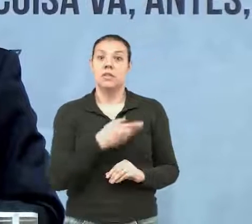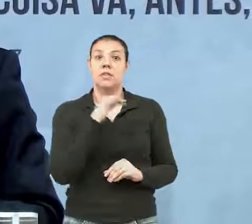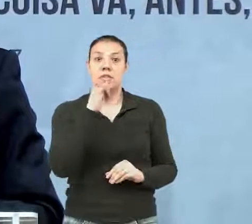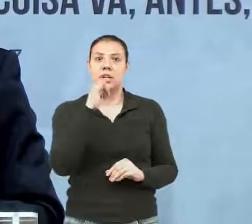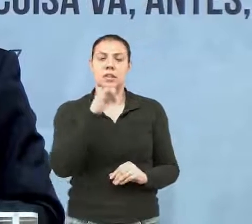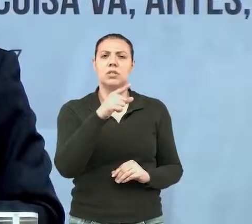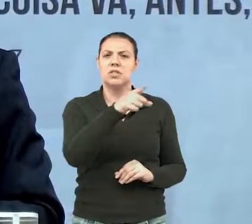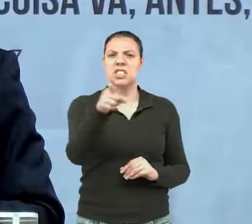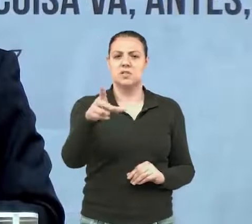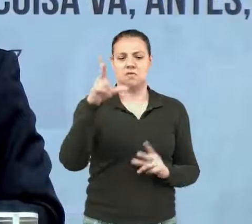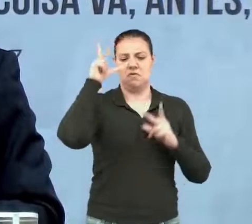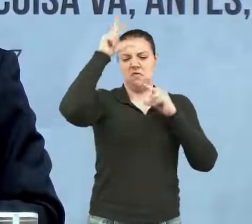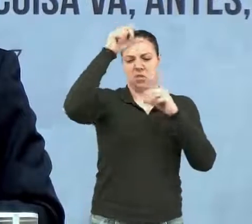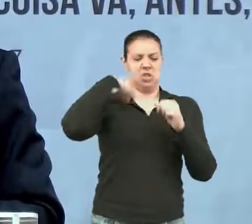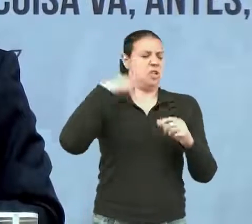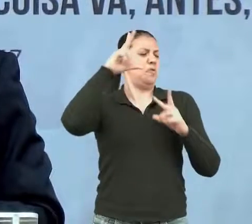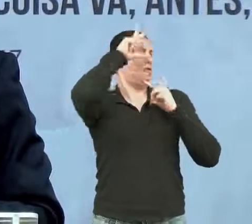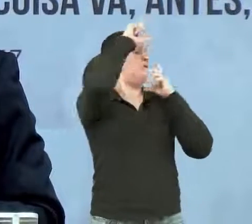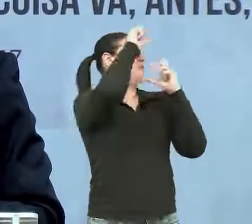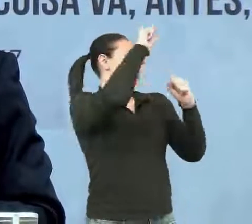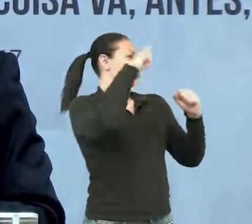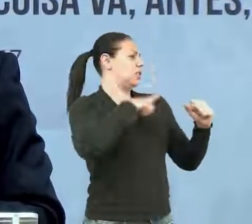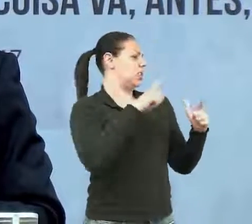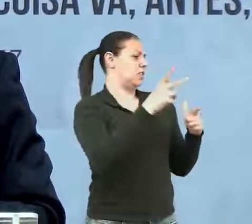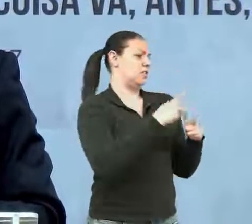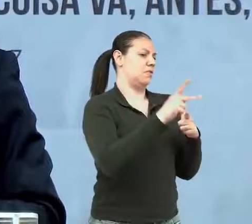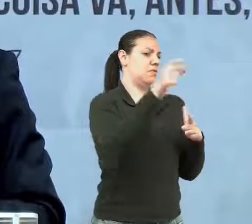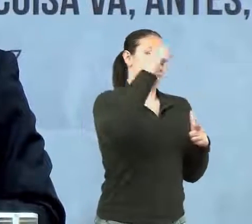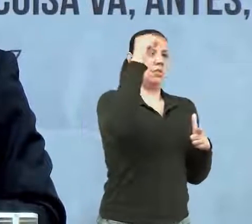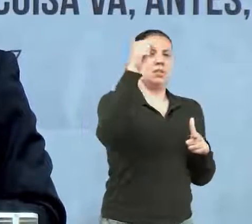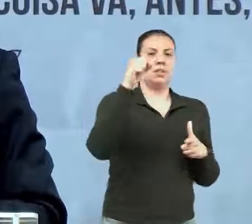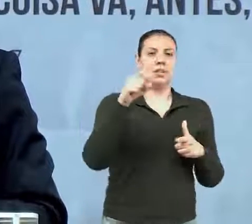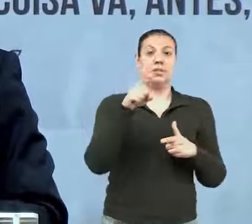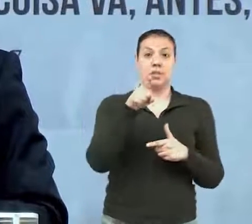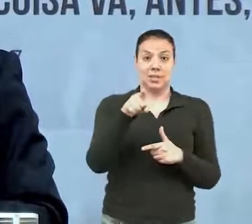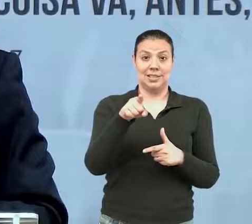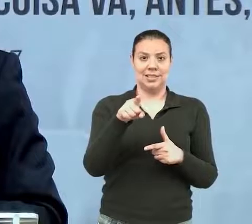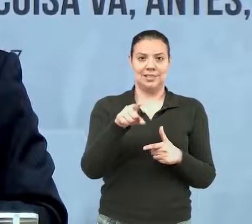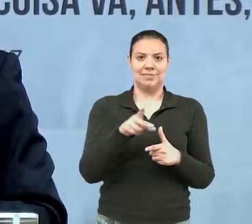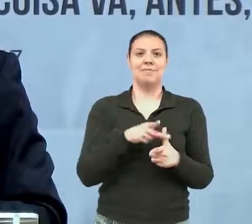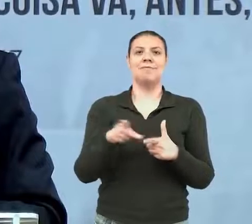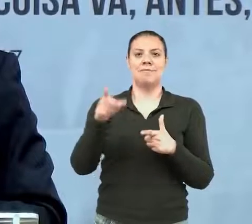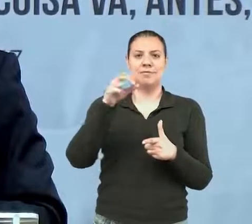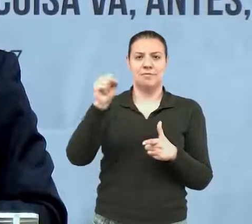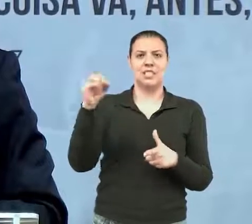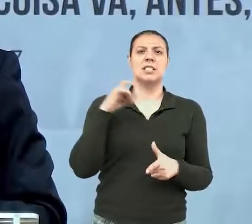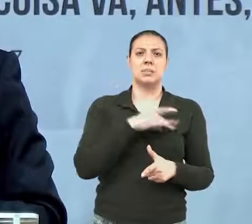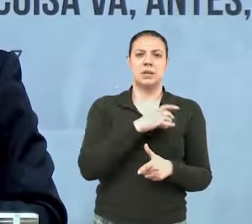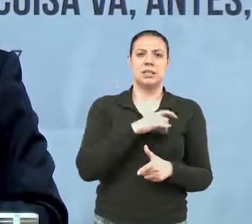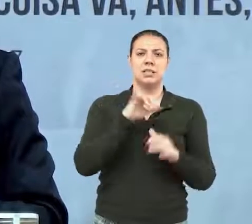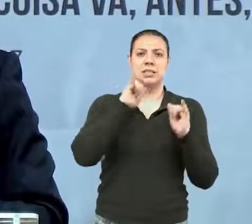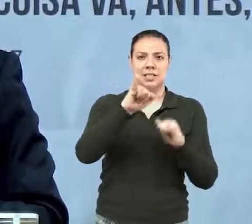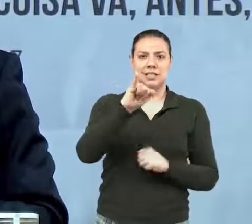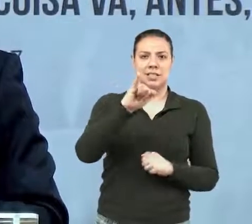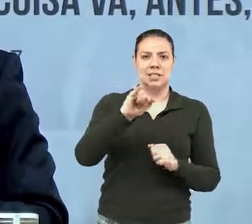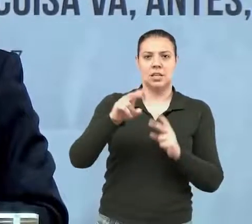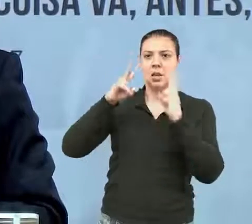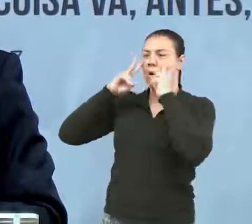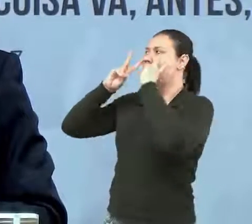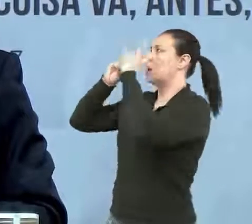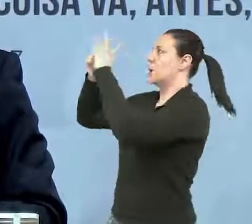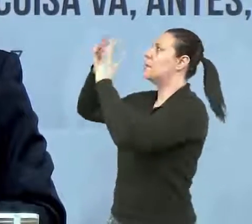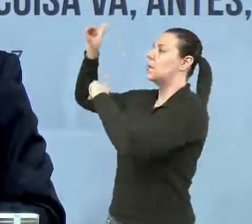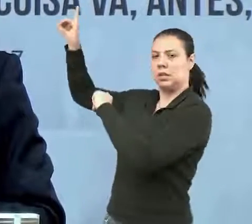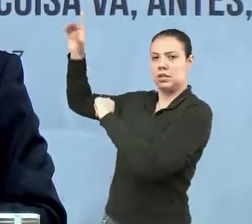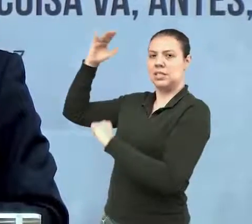é forte. Você vai vencer o medo quando você se voltar para Deus e entender que Ele está com